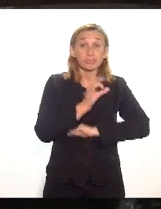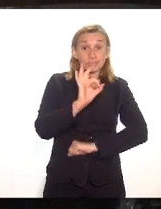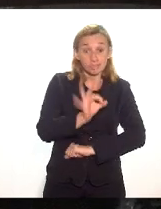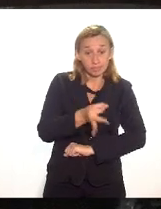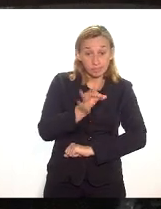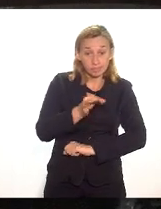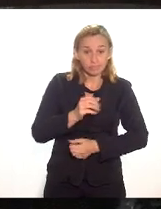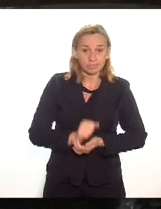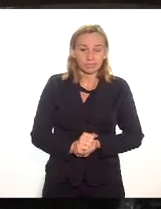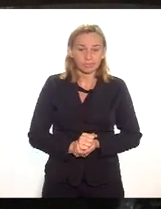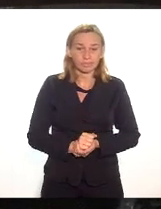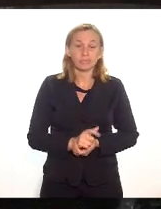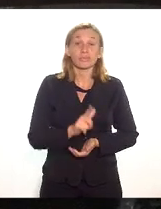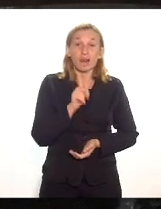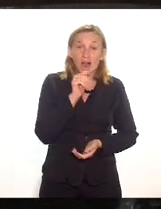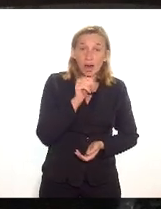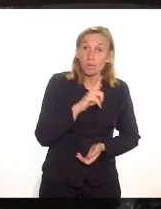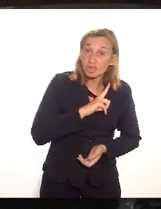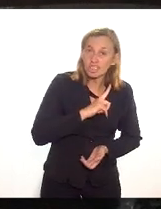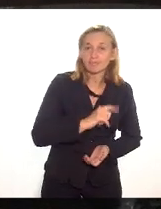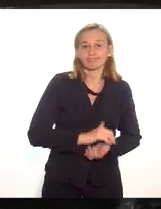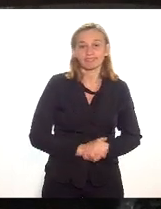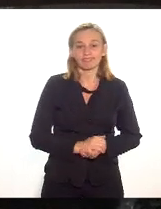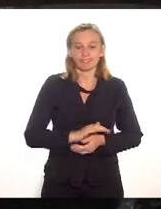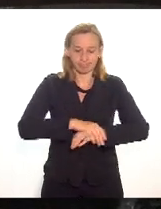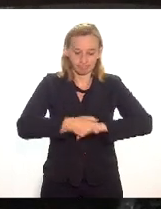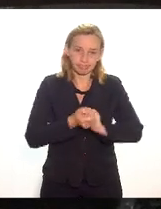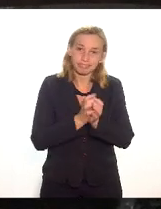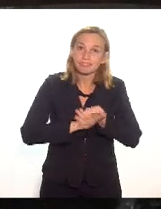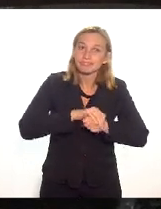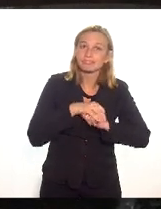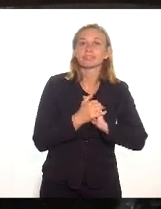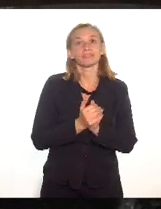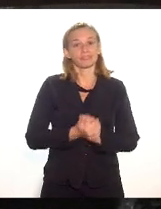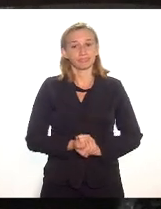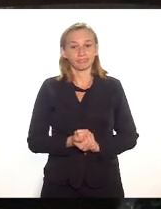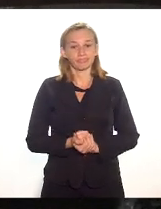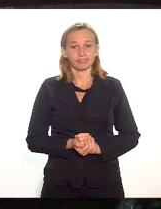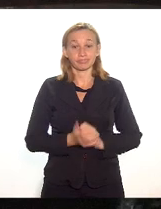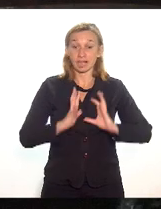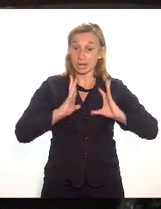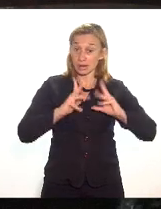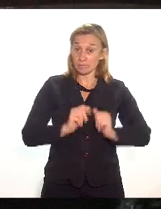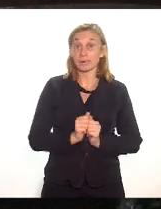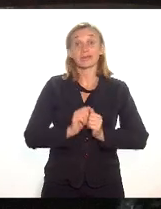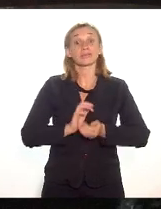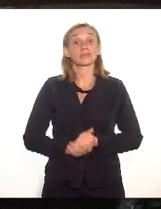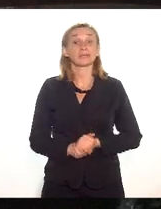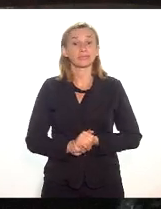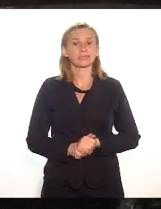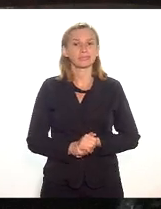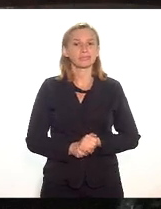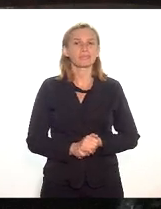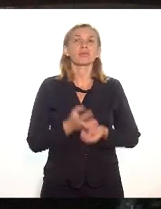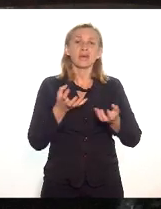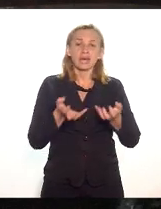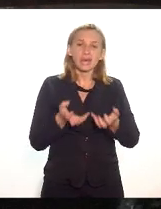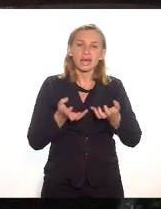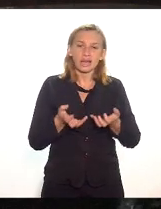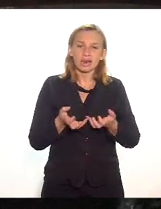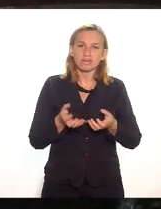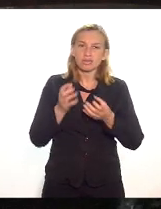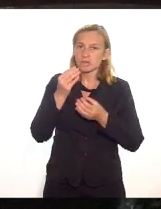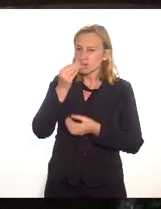justamente ter água, ou seja, lavar as mãos, higienização, a gente está querendo